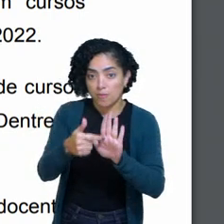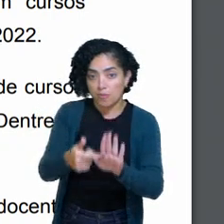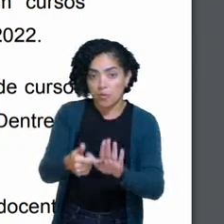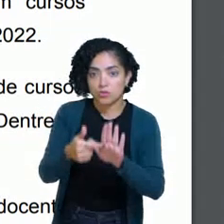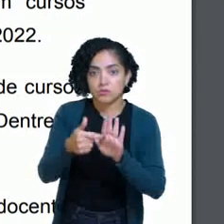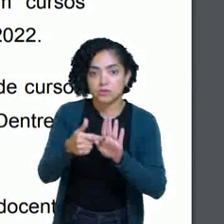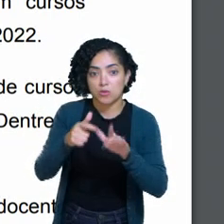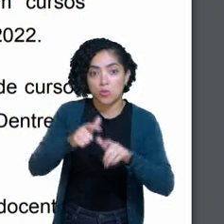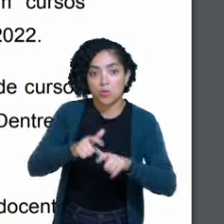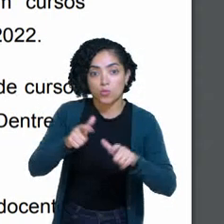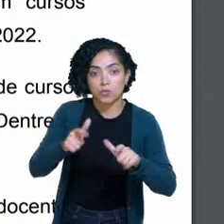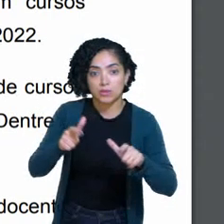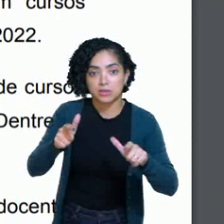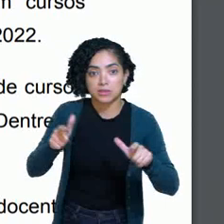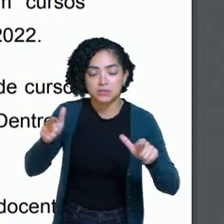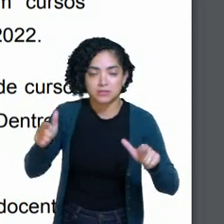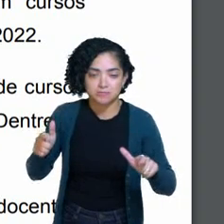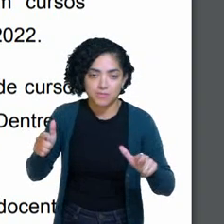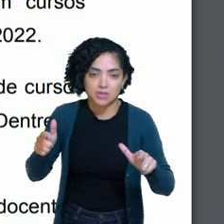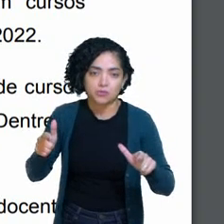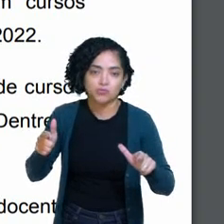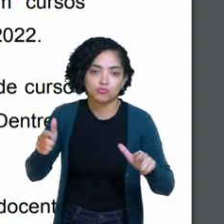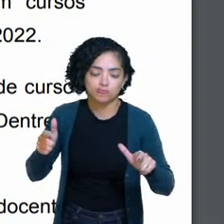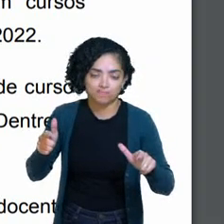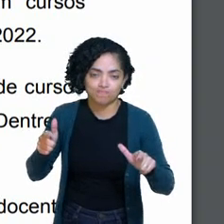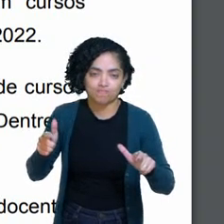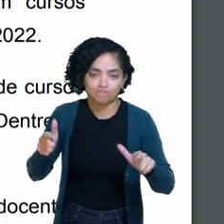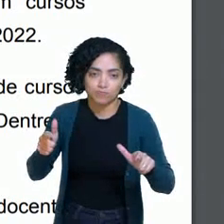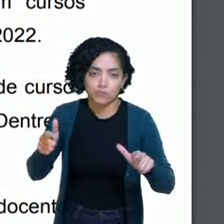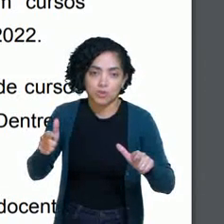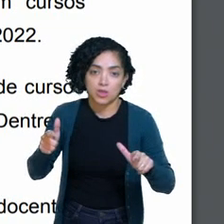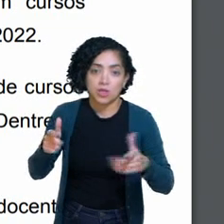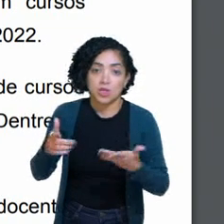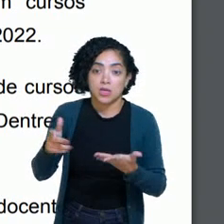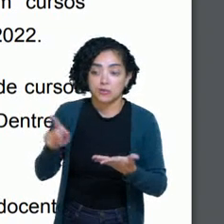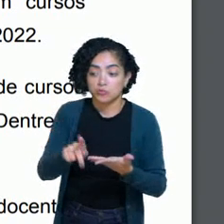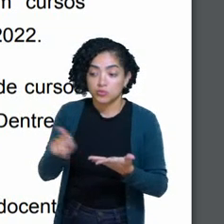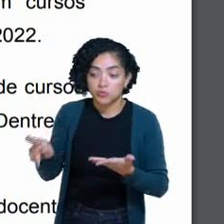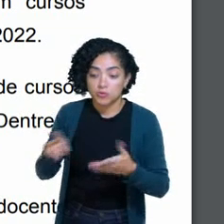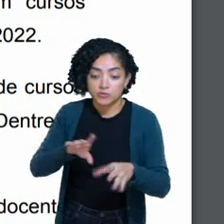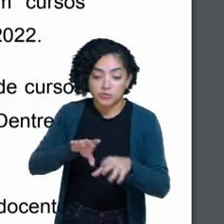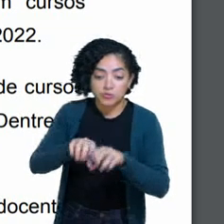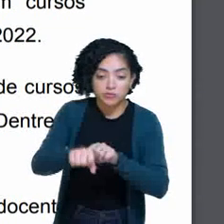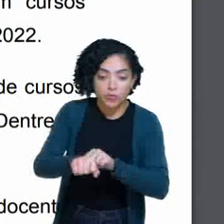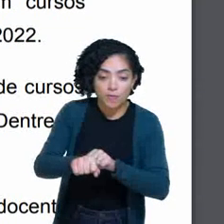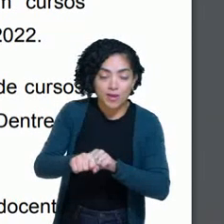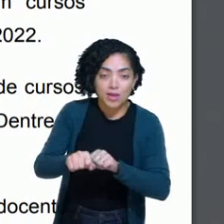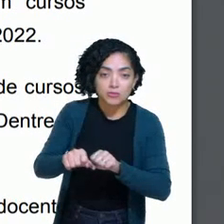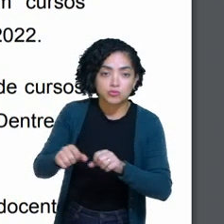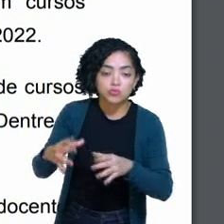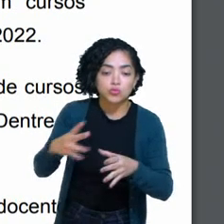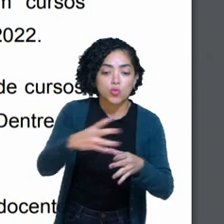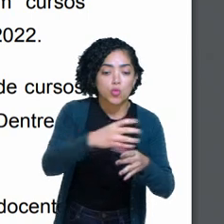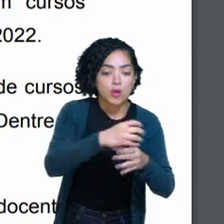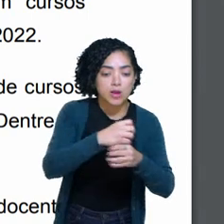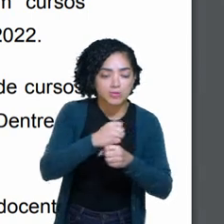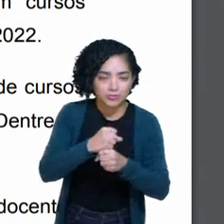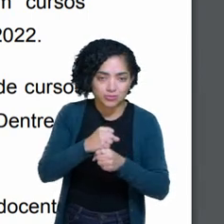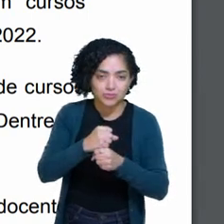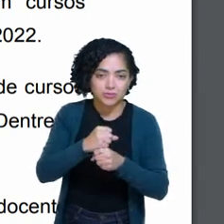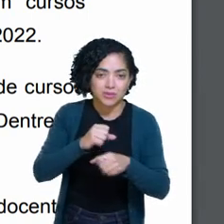Um crescimento vertiginoso do quantitativo de professores formados em licenciaturas à